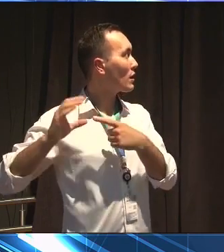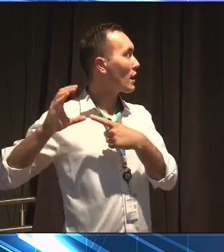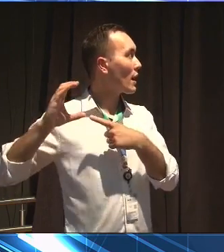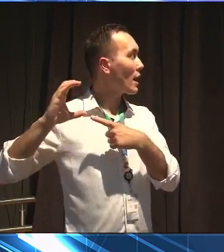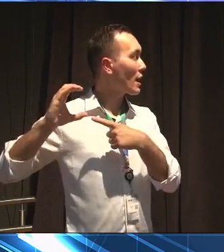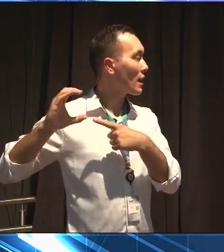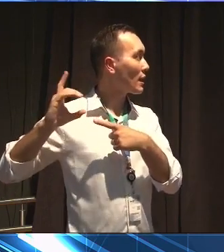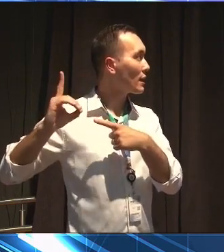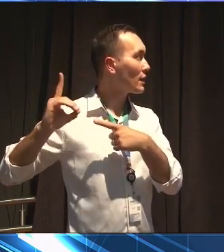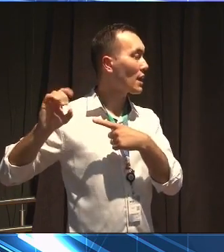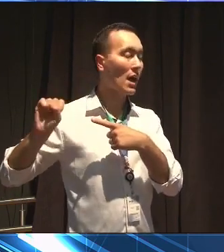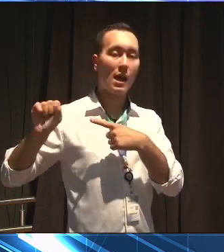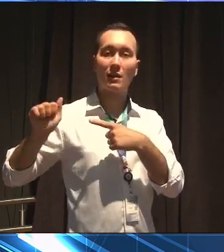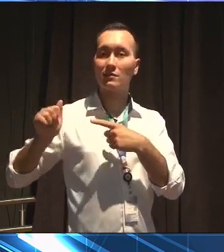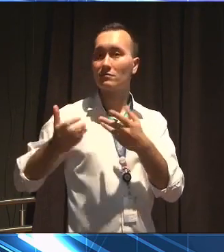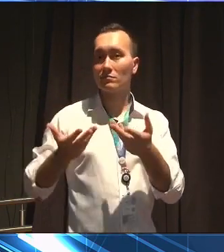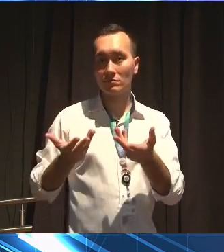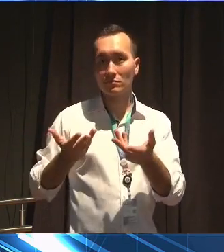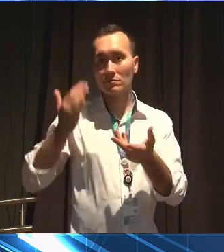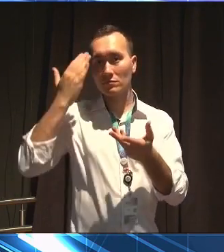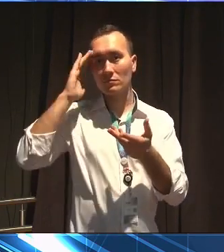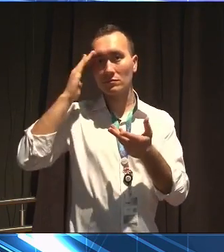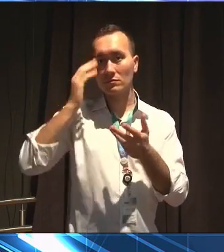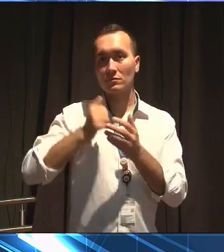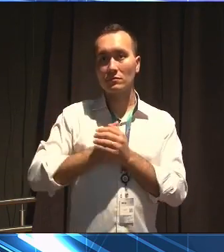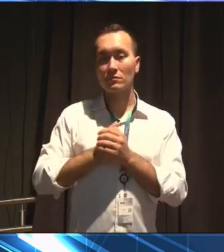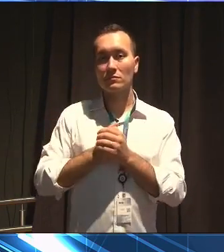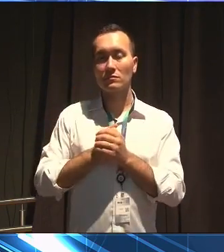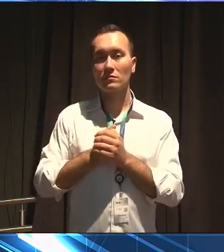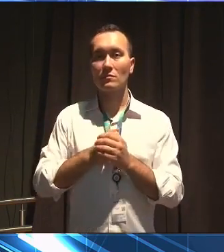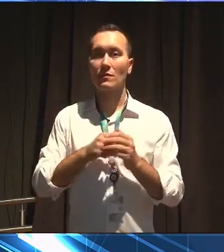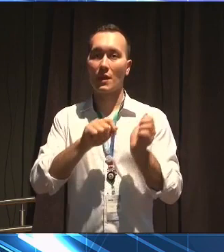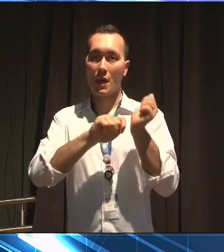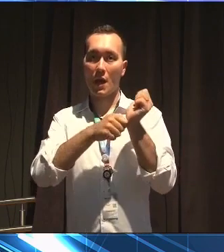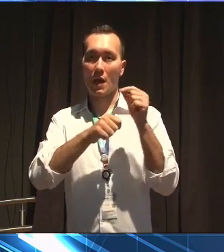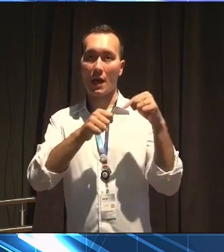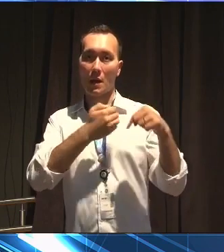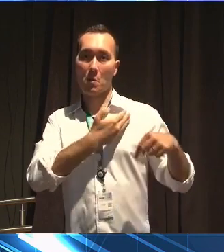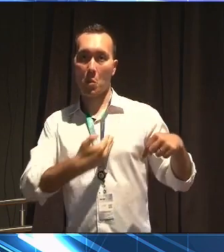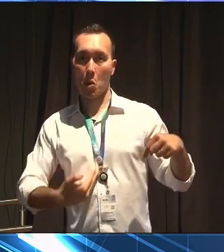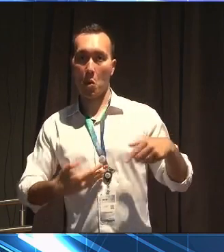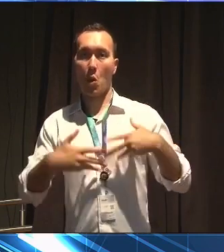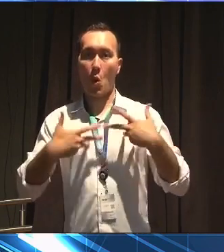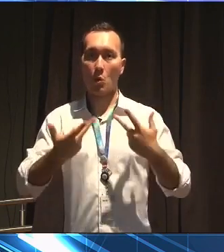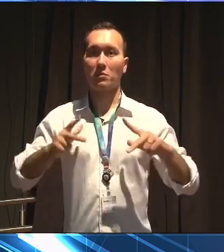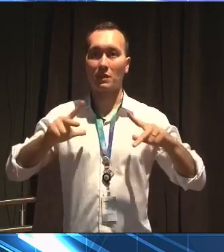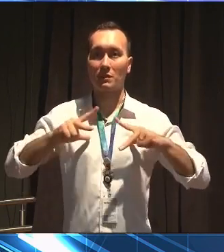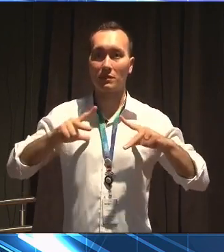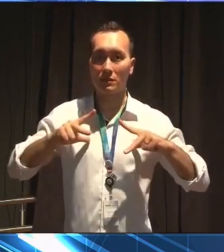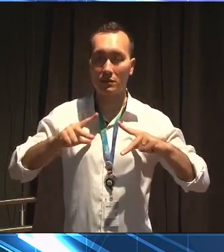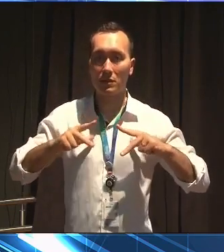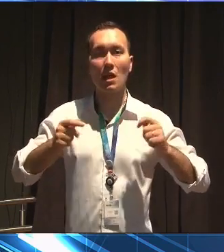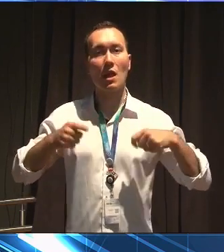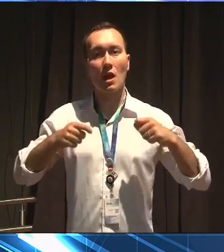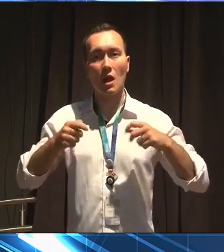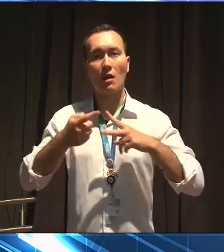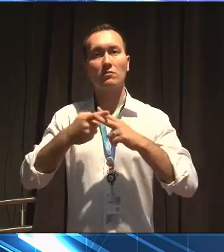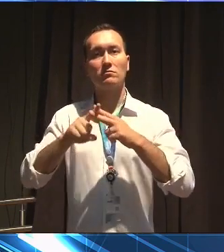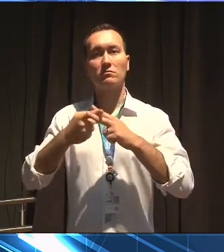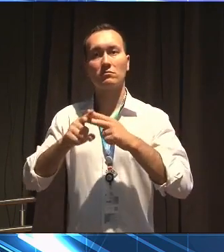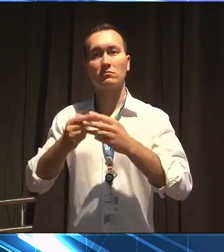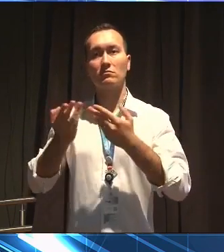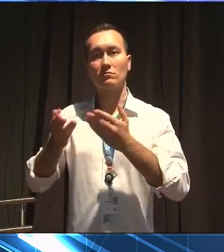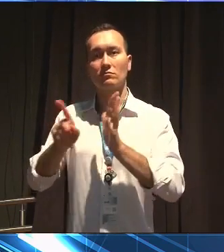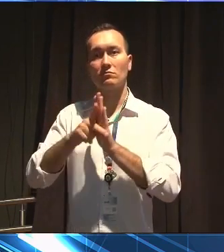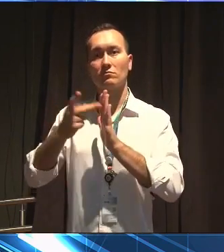digitais com modelo de chave chave pública e privada. E aí eu resolveria o meu problema JWT. Então perceba, qual